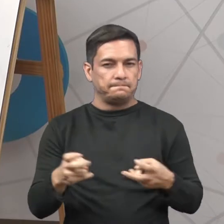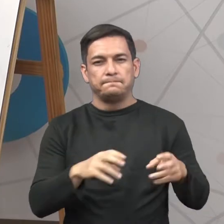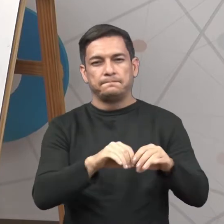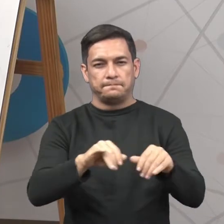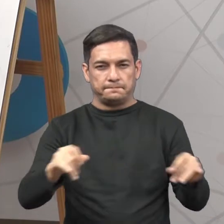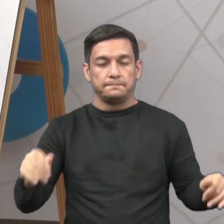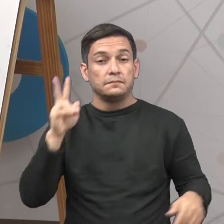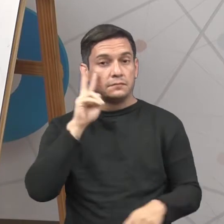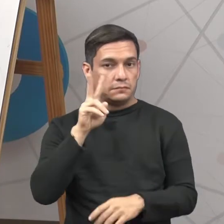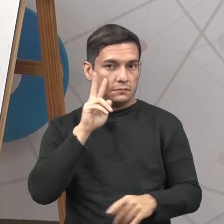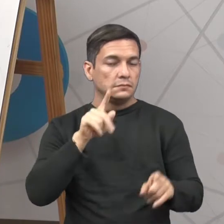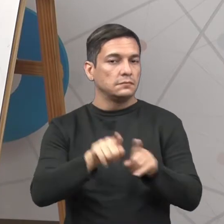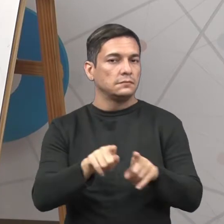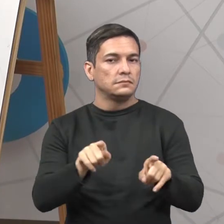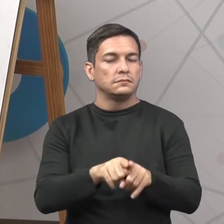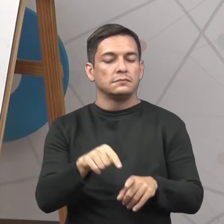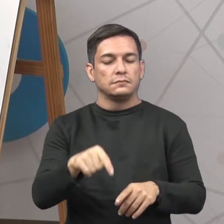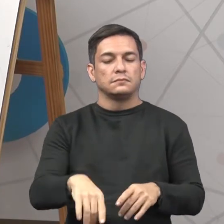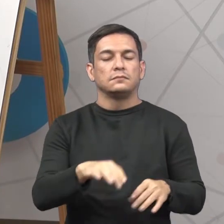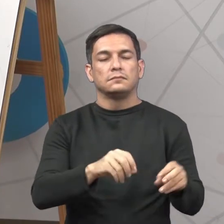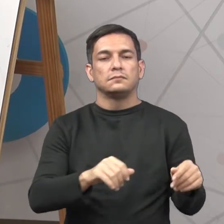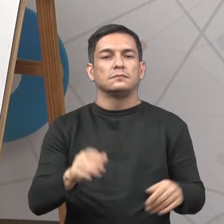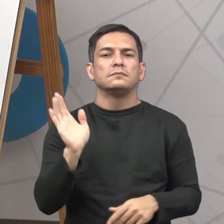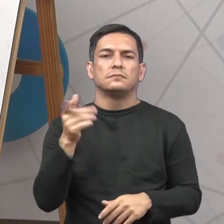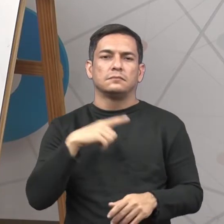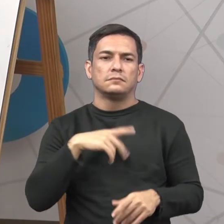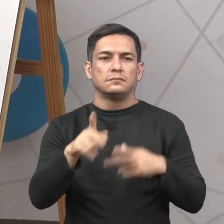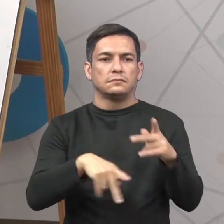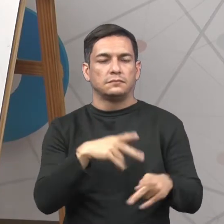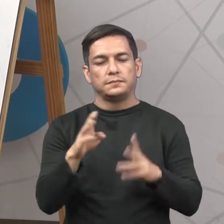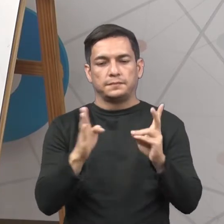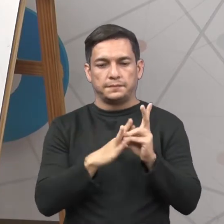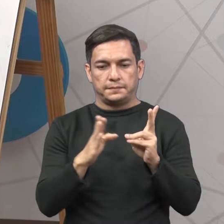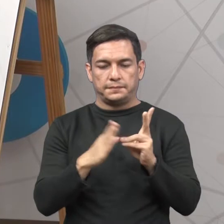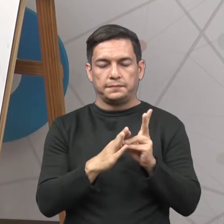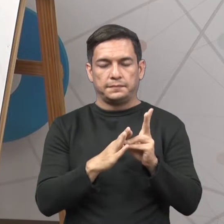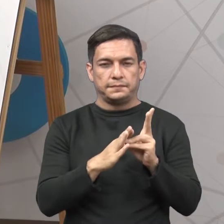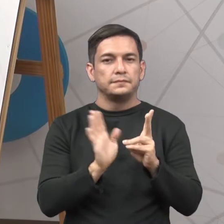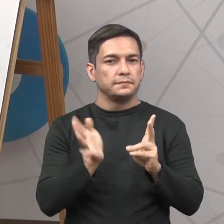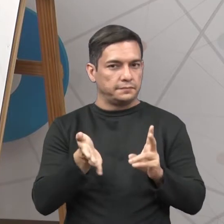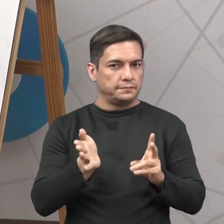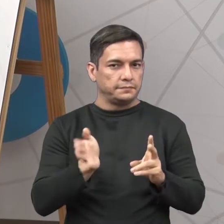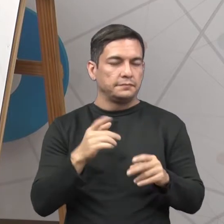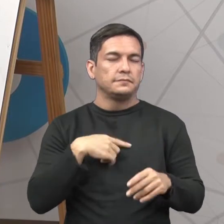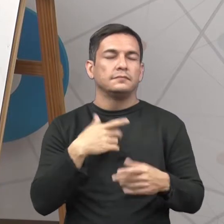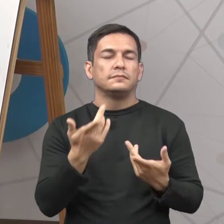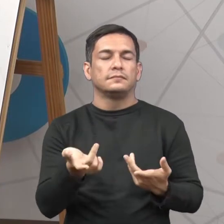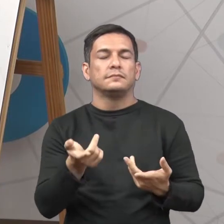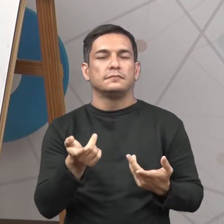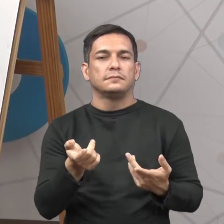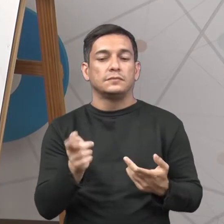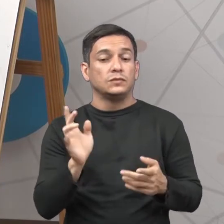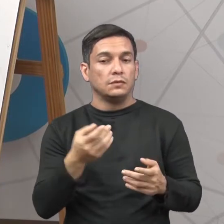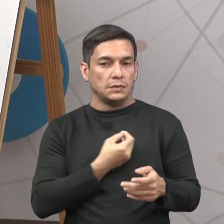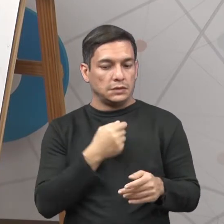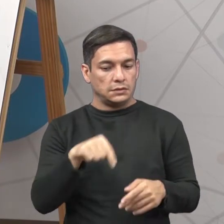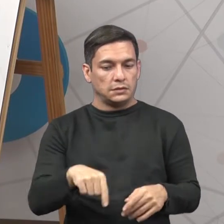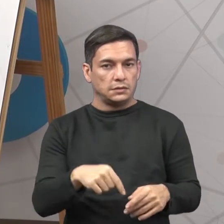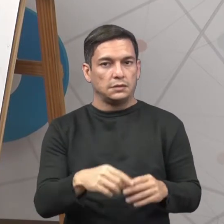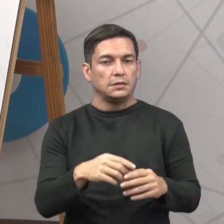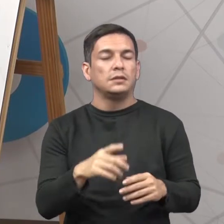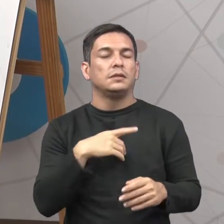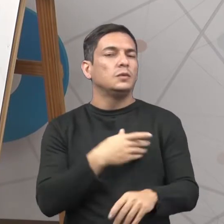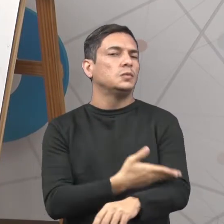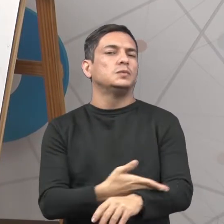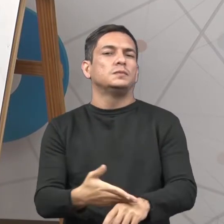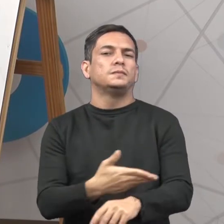E lembrando que na nossa terra já tinham povos indígenas, tá? E esse povo já estava aqui, eles já tinham alguns